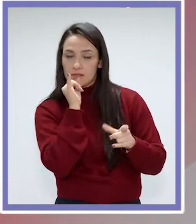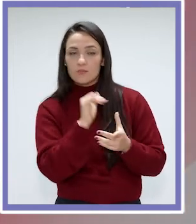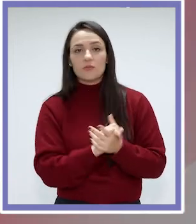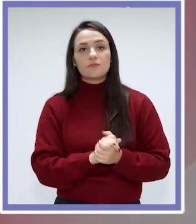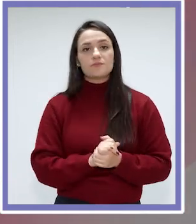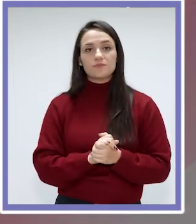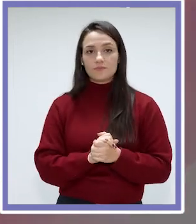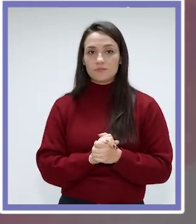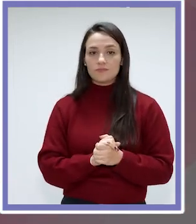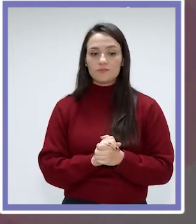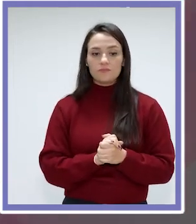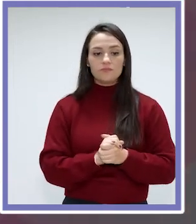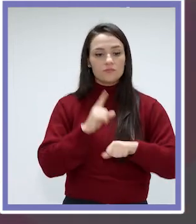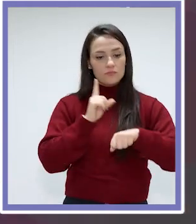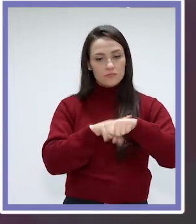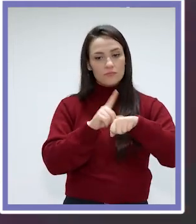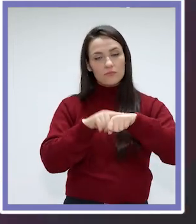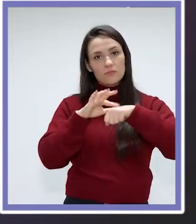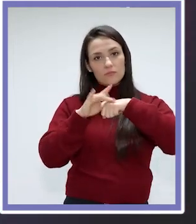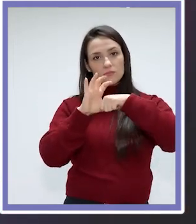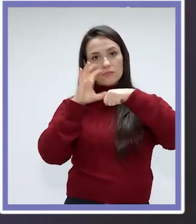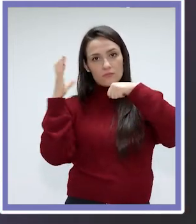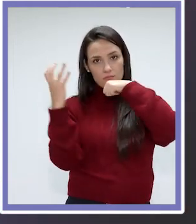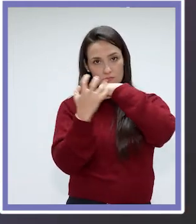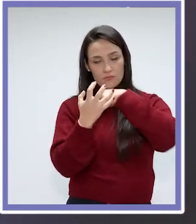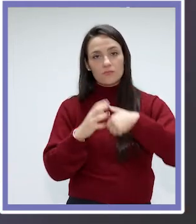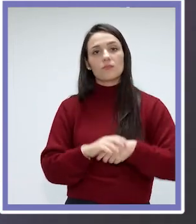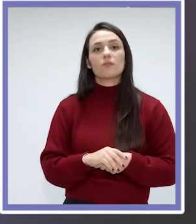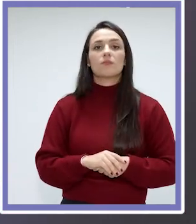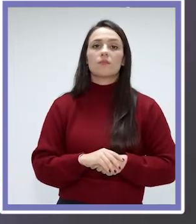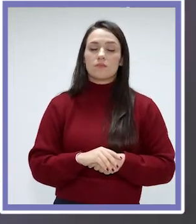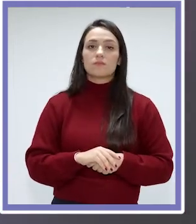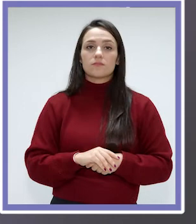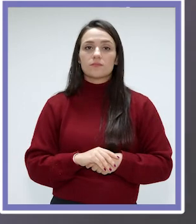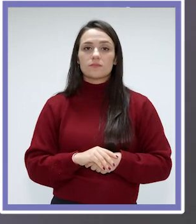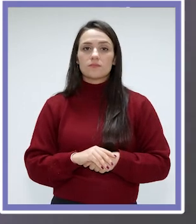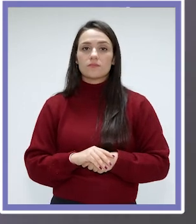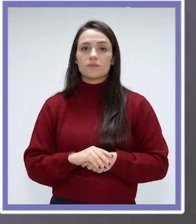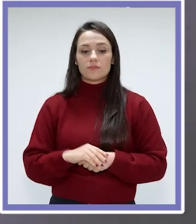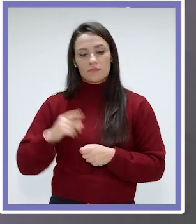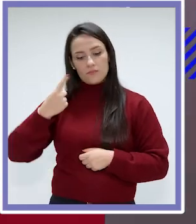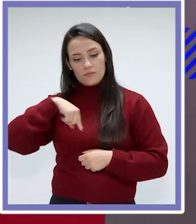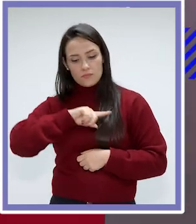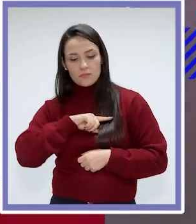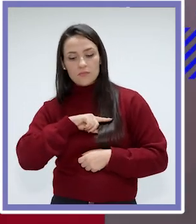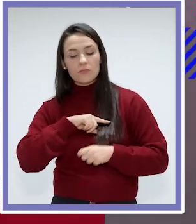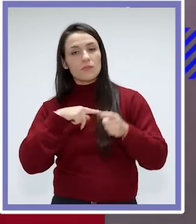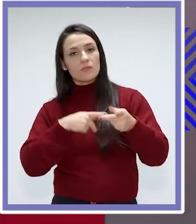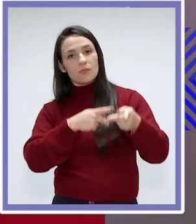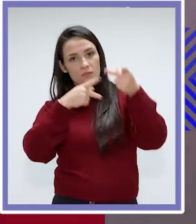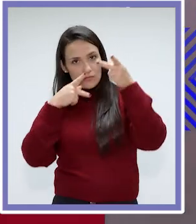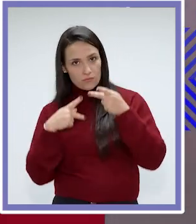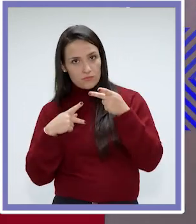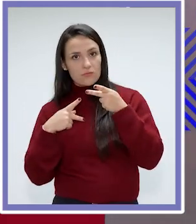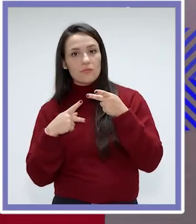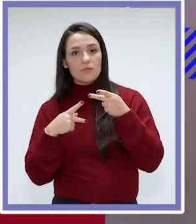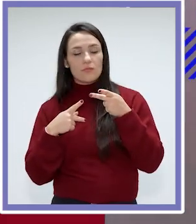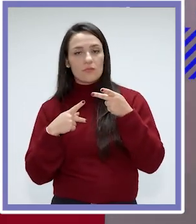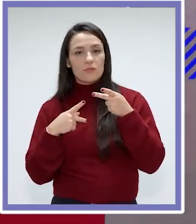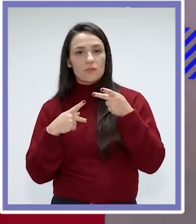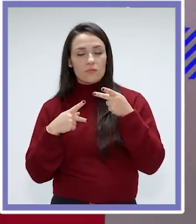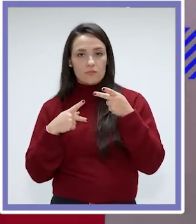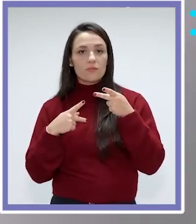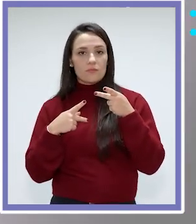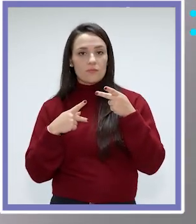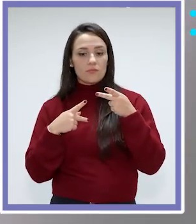da pandemia, a gente já começou a trabalhar outras questões, trazendo o governo para dentro, por exemplo, logística e